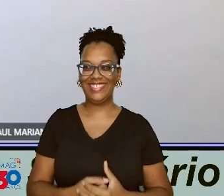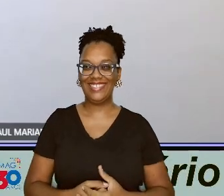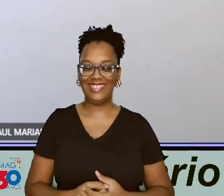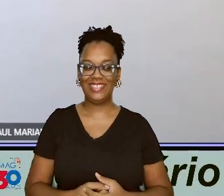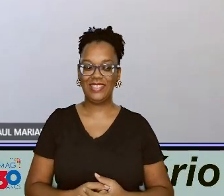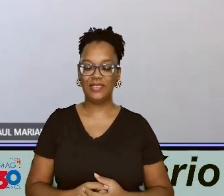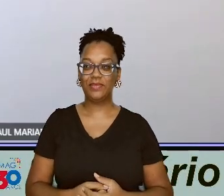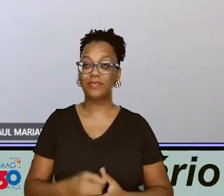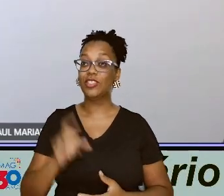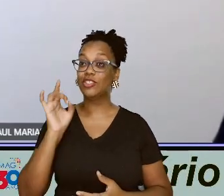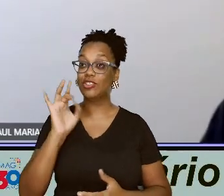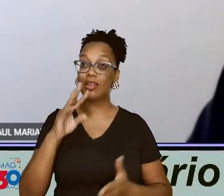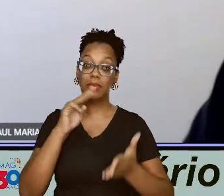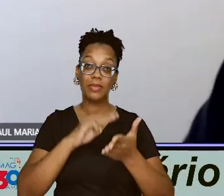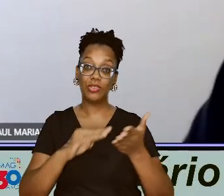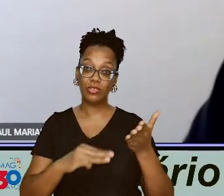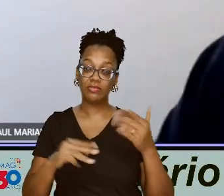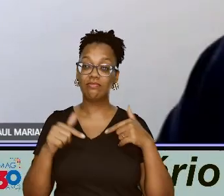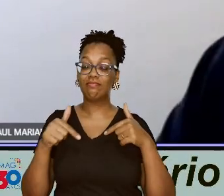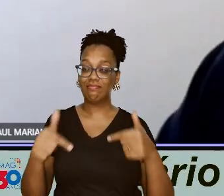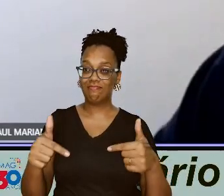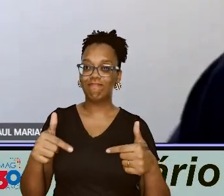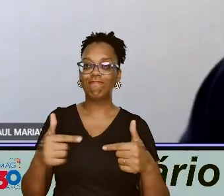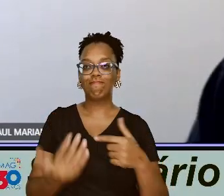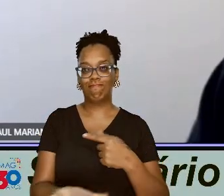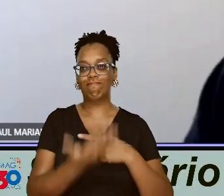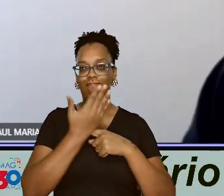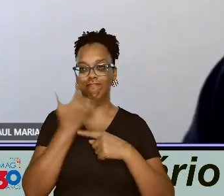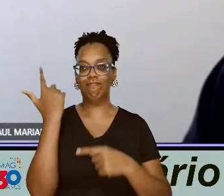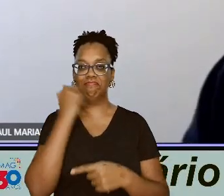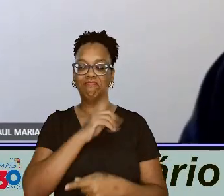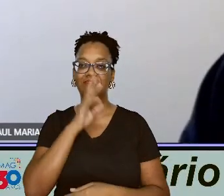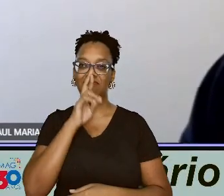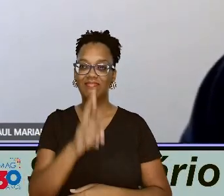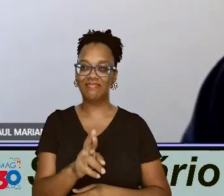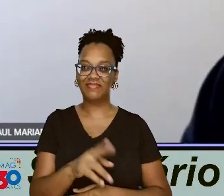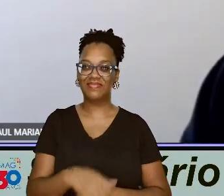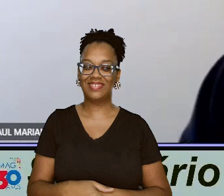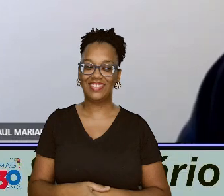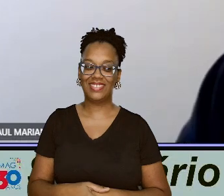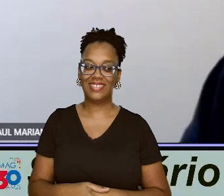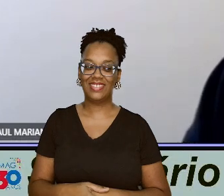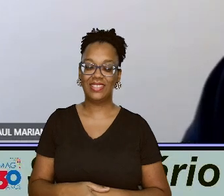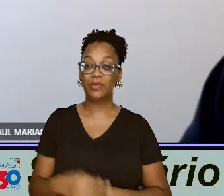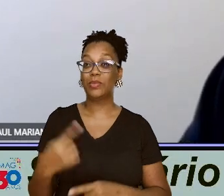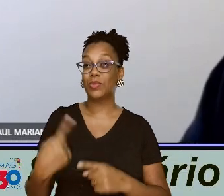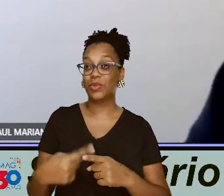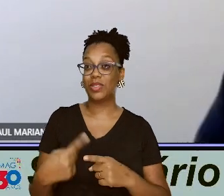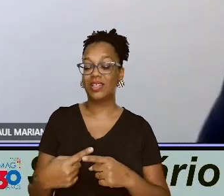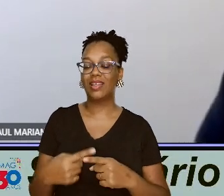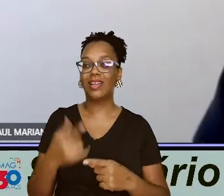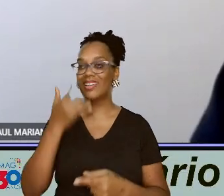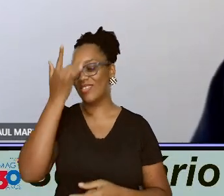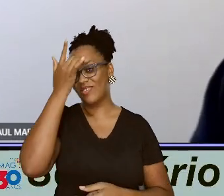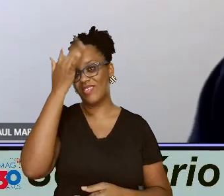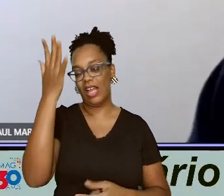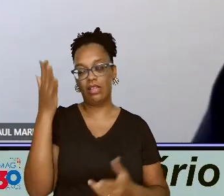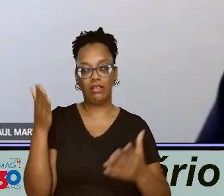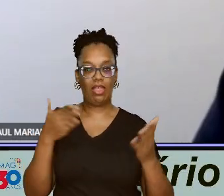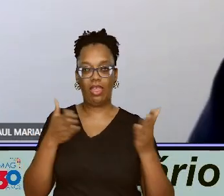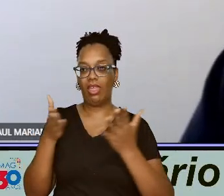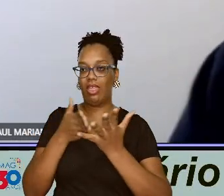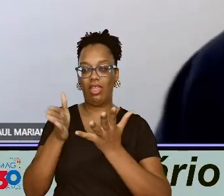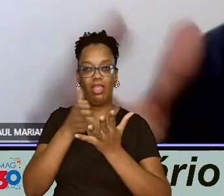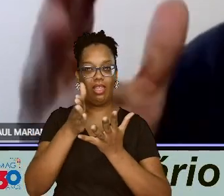foi só a metodologia aplicada que fez com que a gente conseguisse chegar ao resultado que chegamos, né? Porque é muito fácil se perder no caminho dos